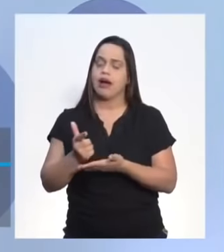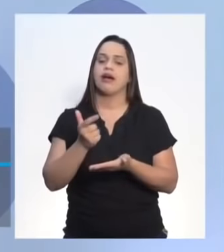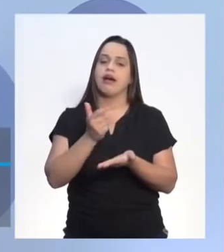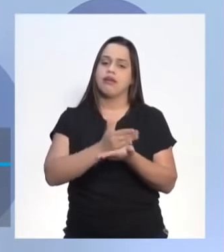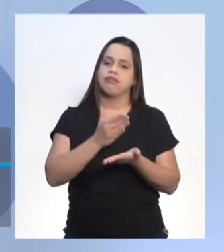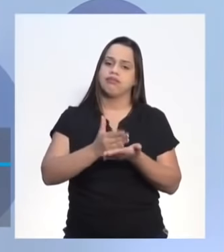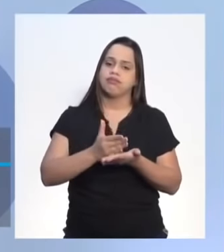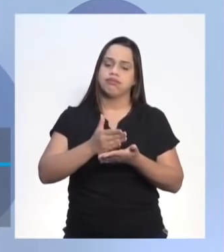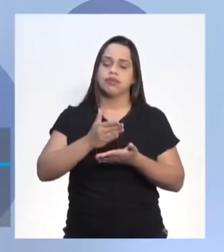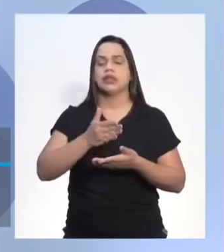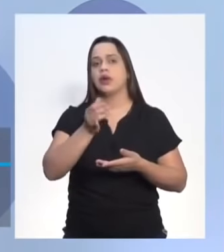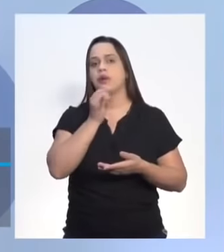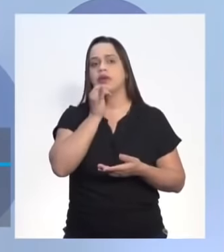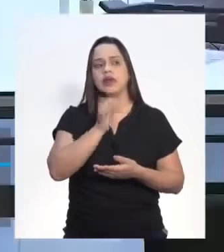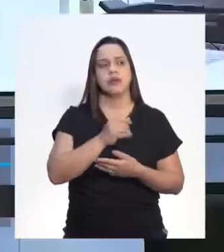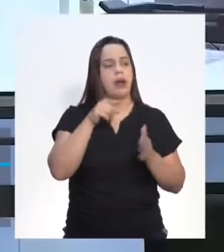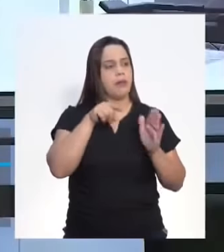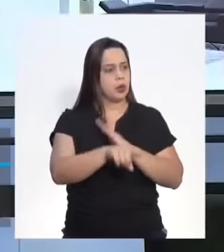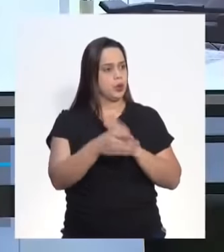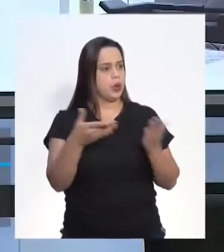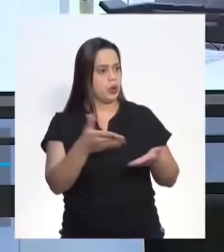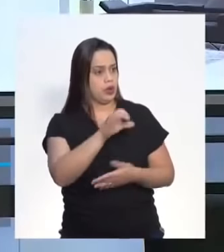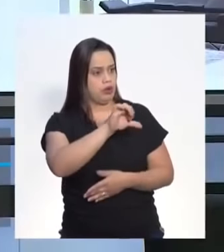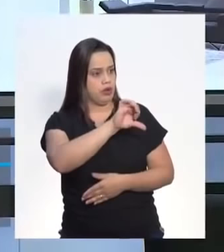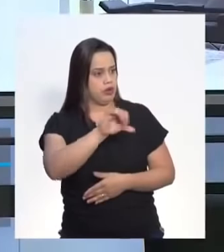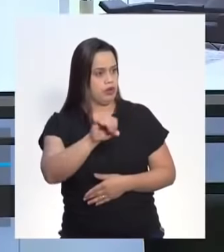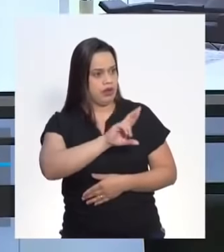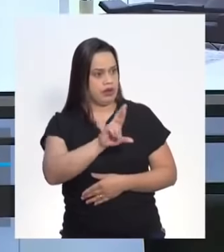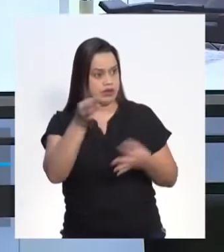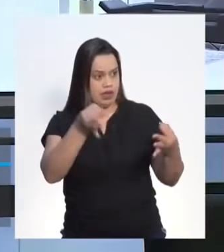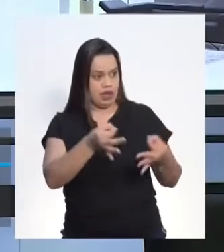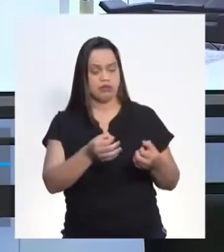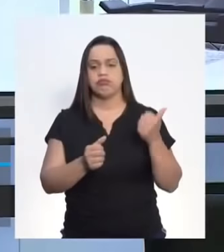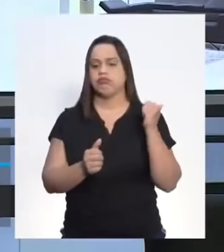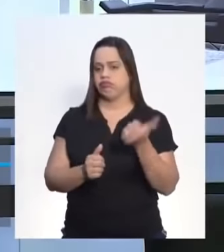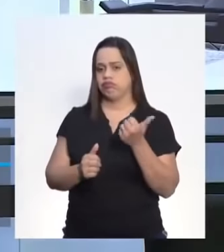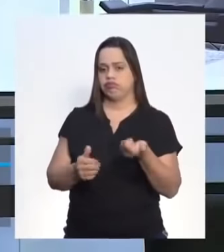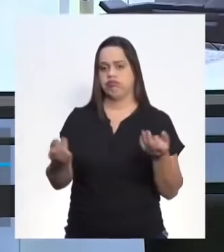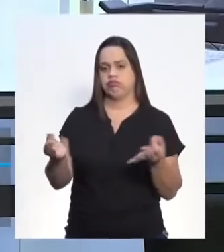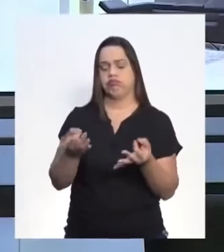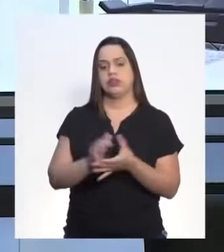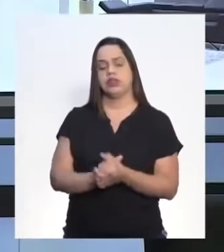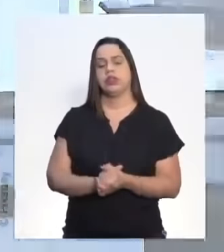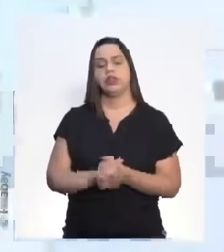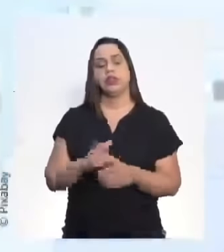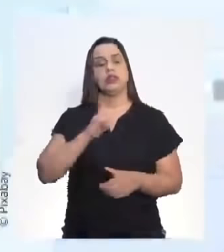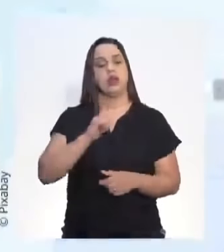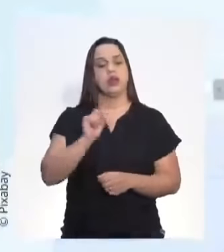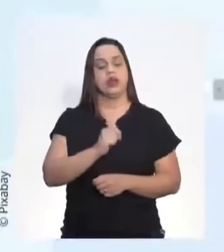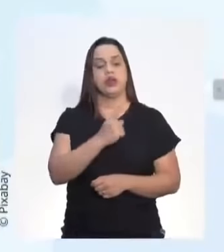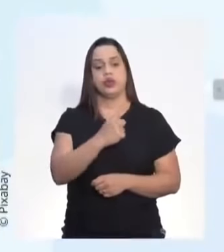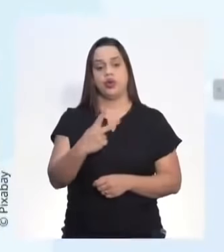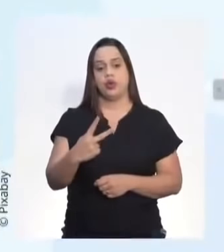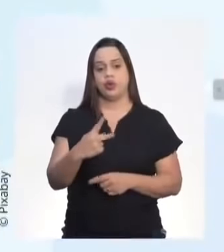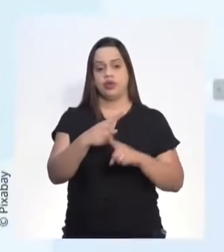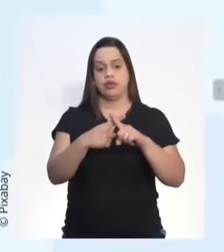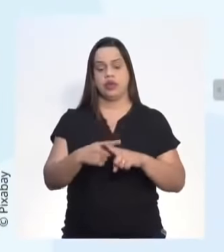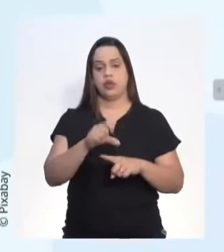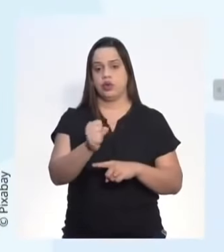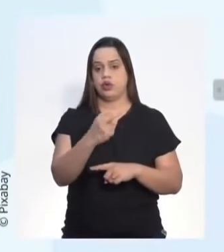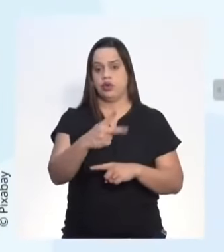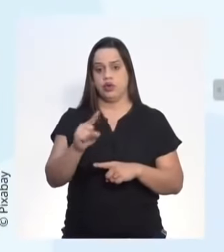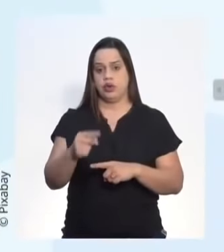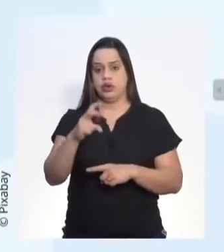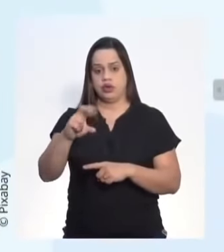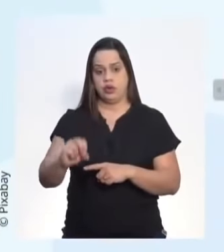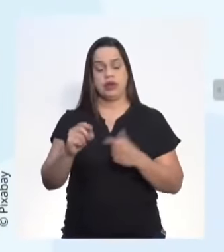Perfeito. E 990 tá certo? Tá correto. Tá? Vamos subir a resposta? Olha lá. Temos 12 vezes de R$ 82,50,